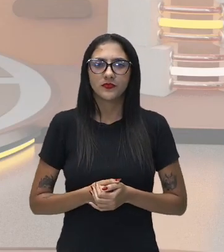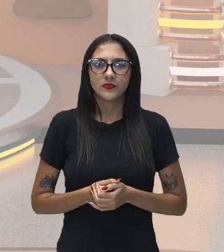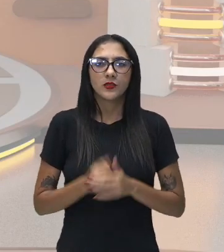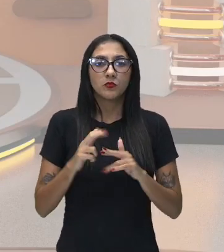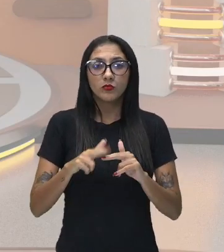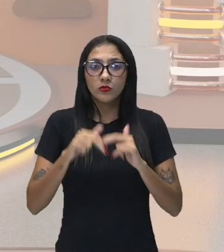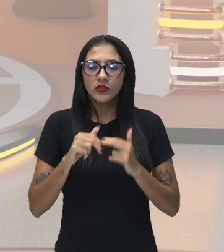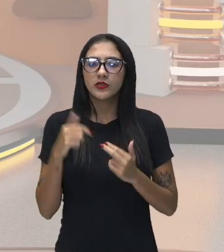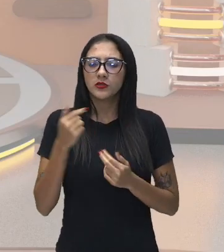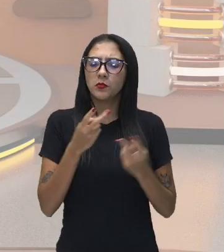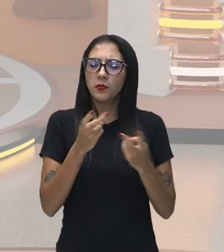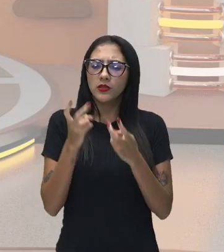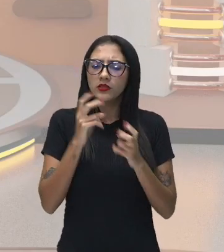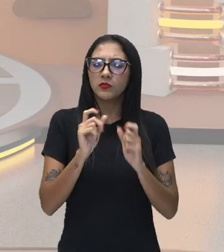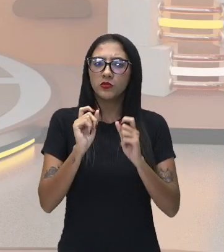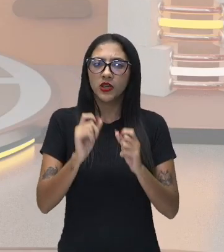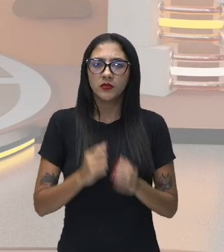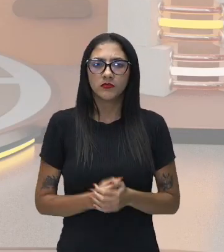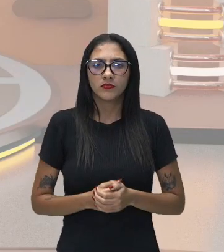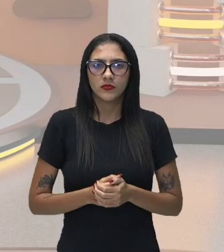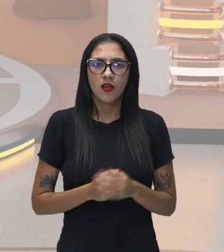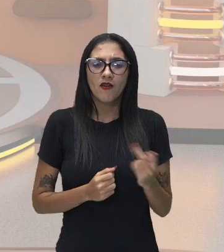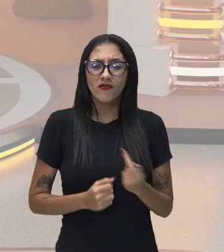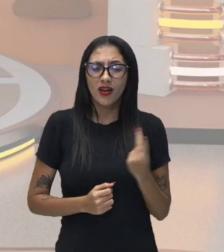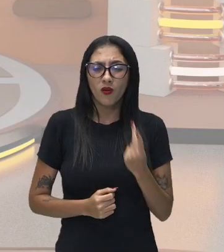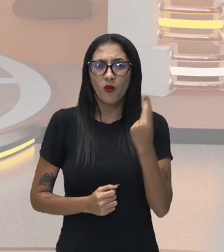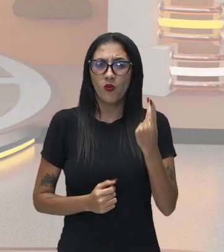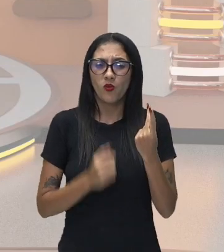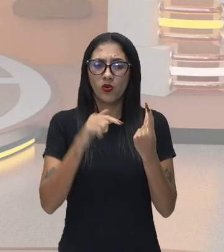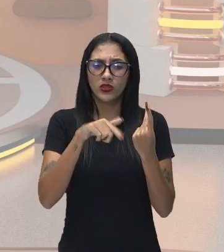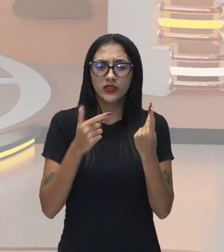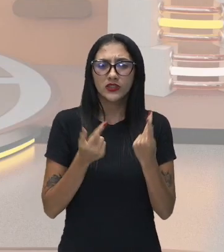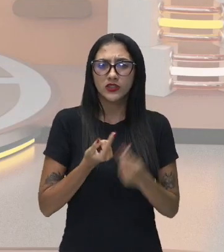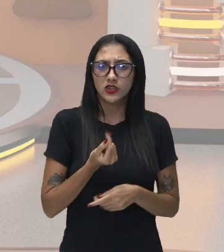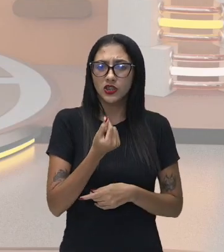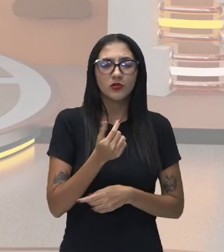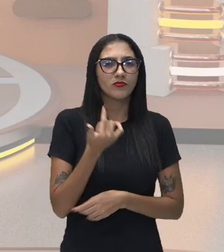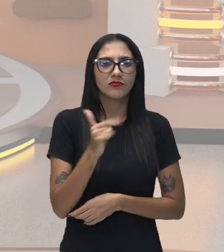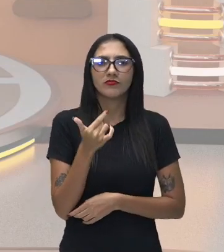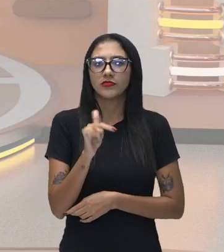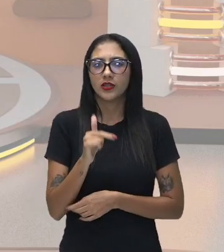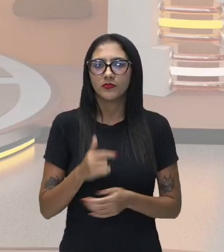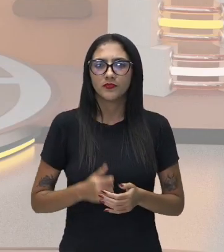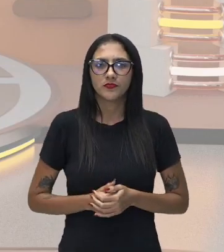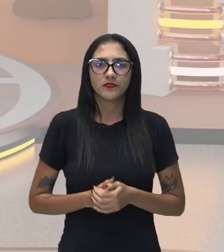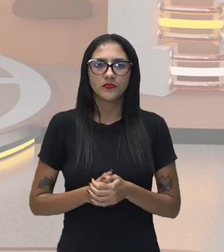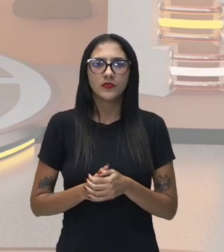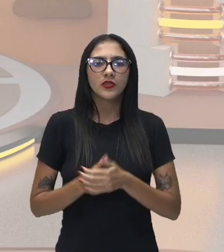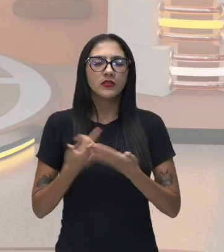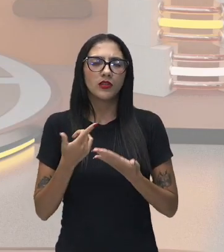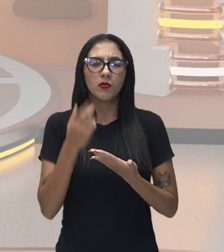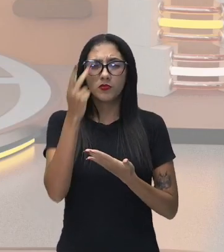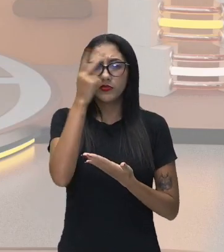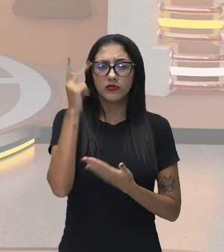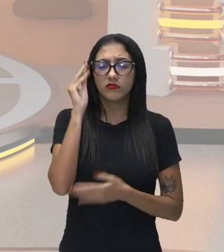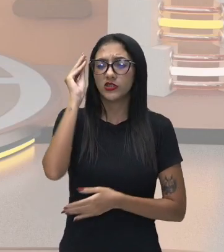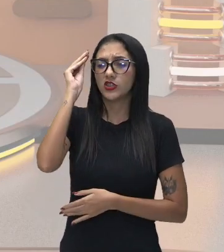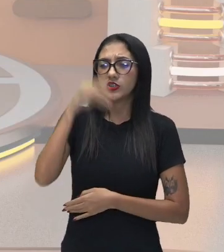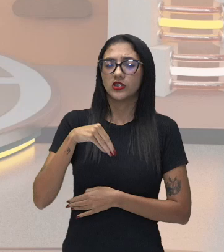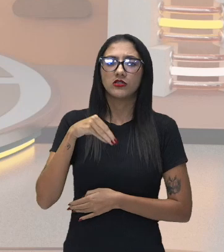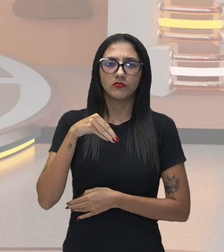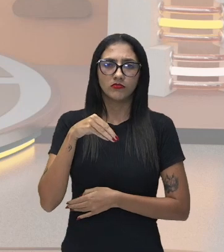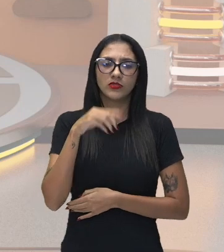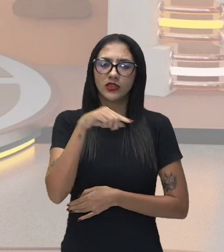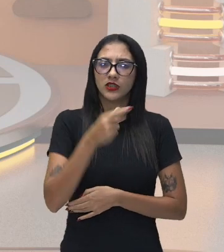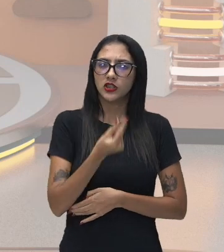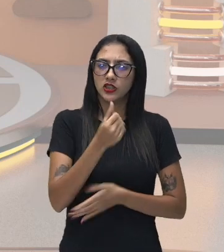uma desvalorização dessas ações. Então muita gente vai querer se desfazer rapidamente dessas ações. E o que